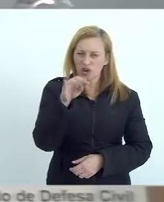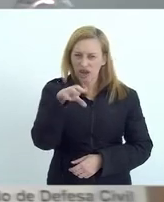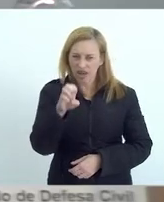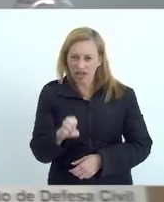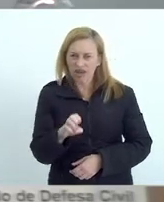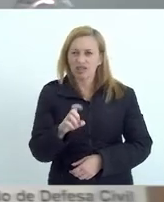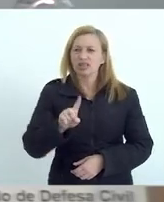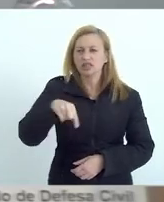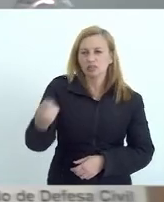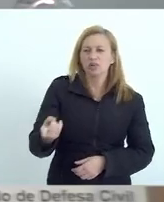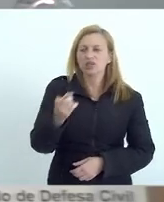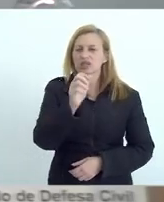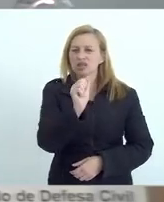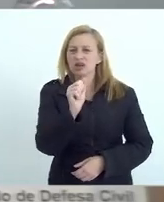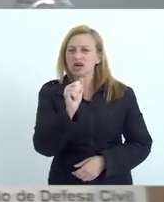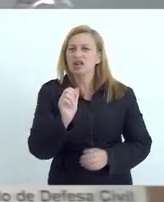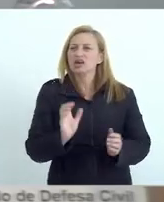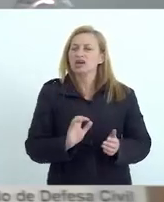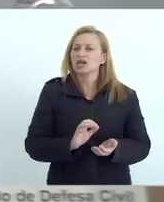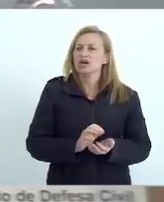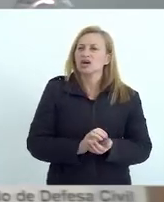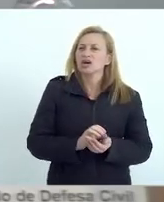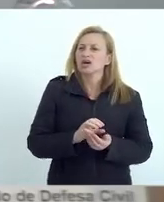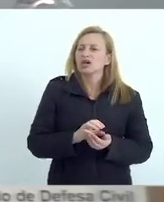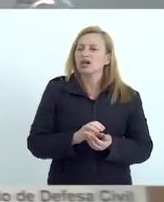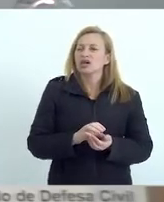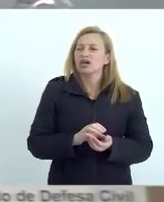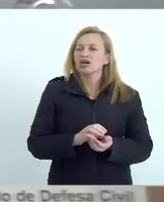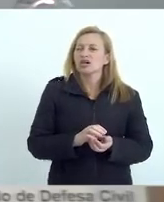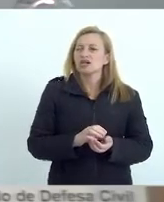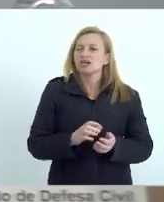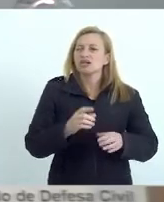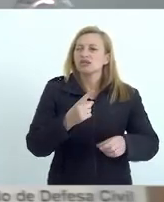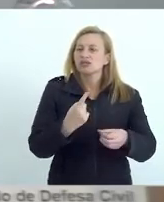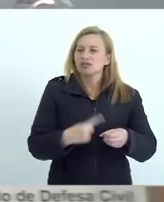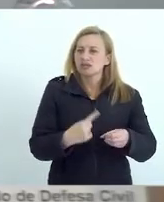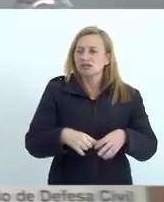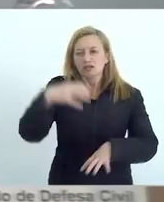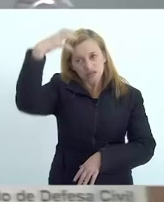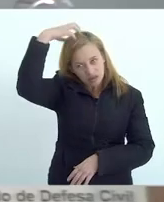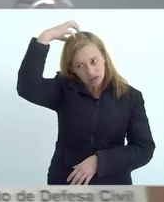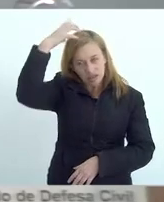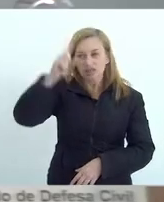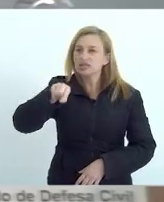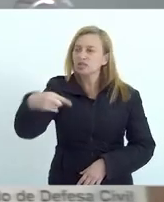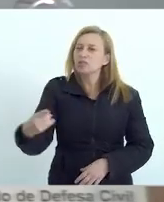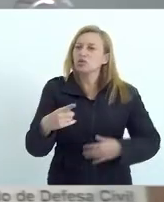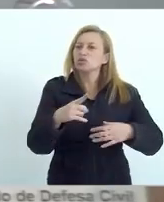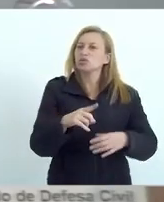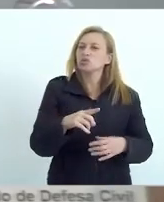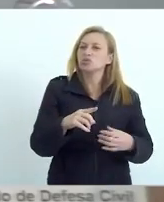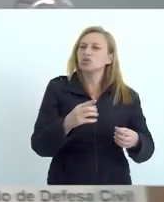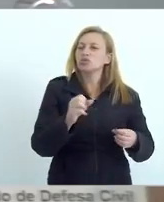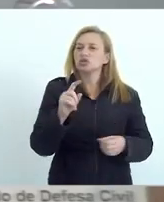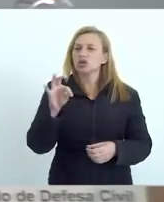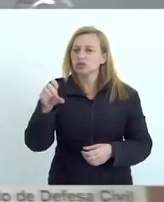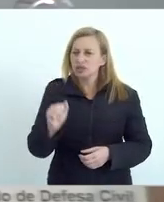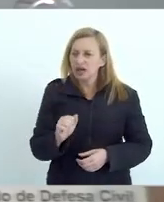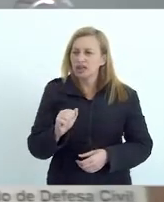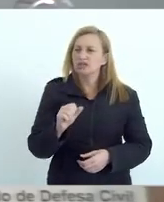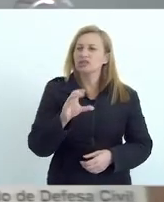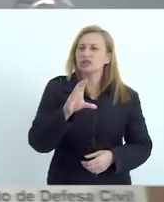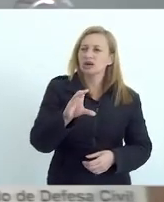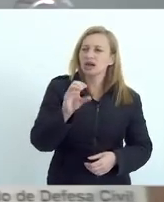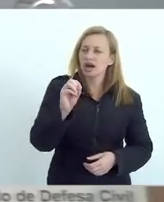depois Angra dos Reis e os militares que me conhecem e Soldados principalmente soldados cabos e sargentos